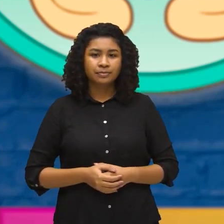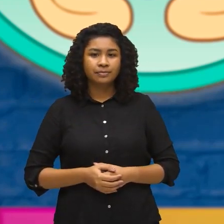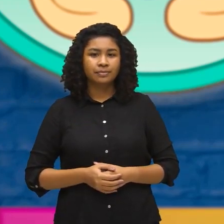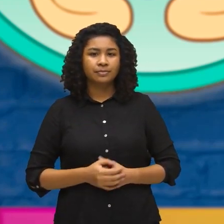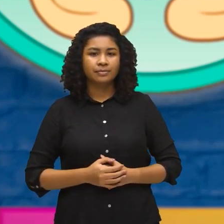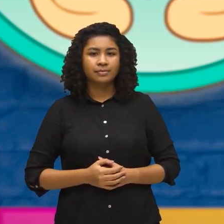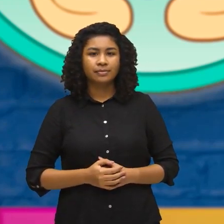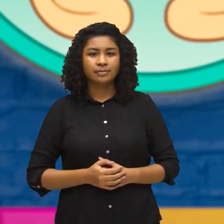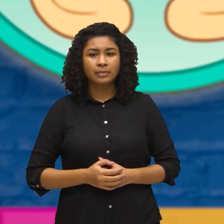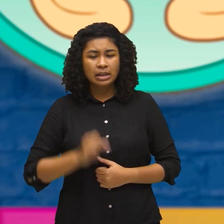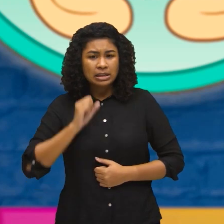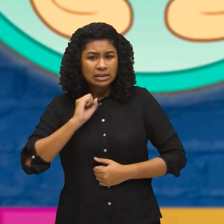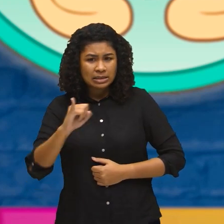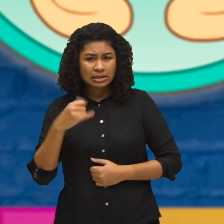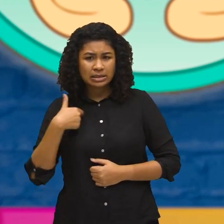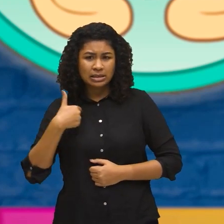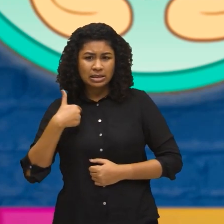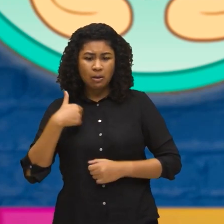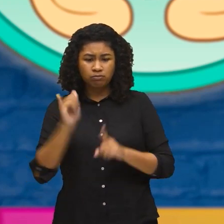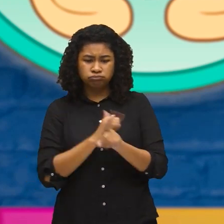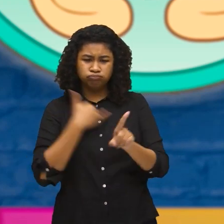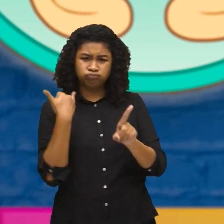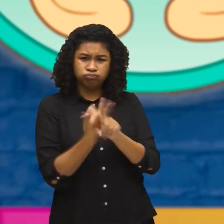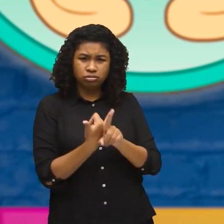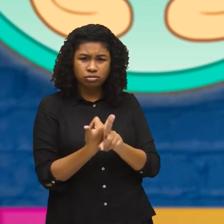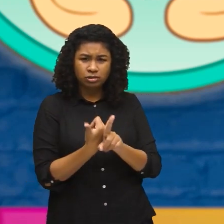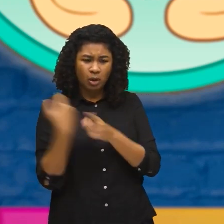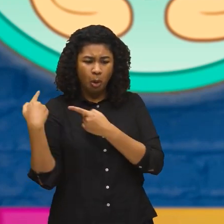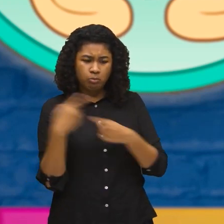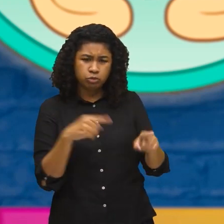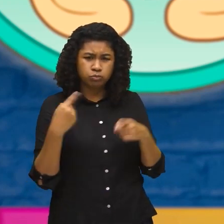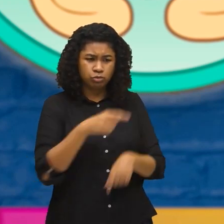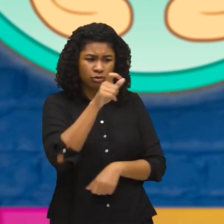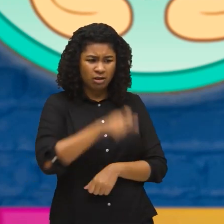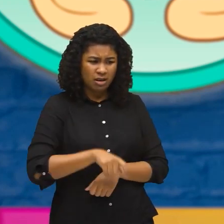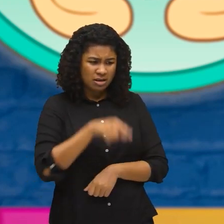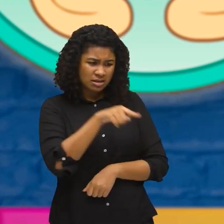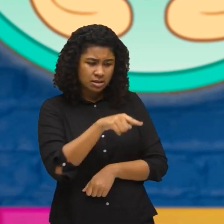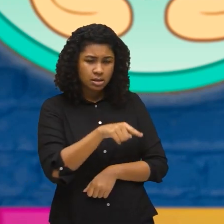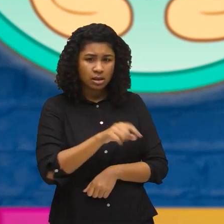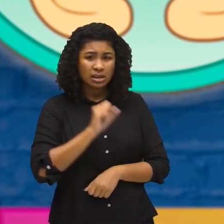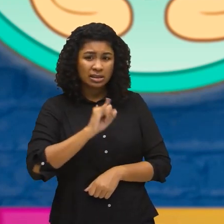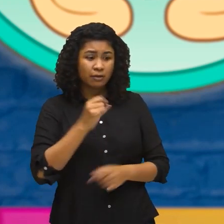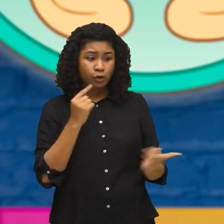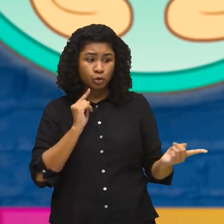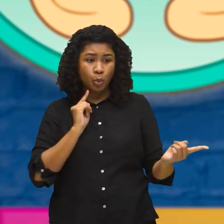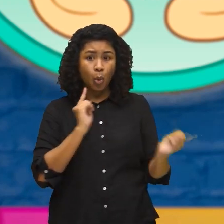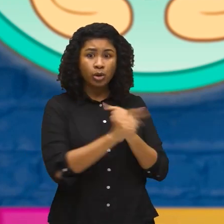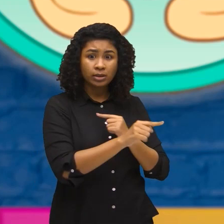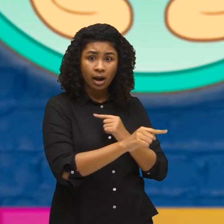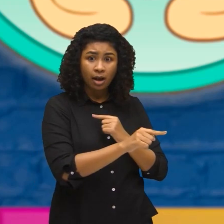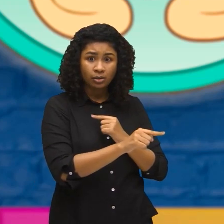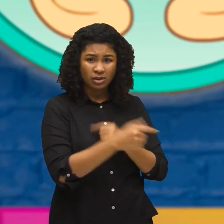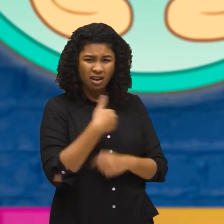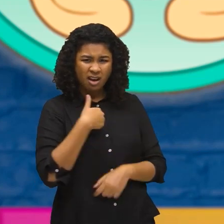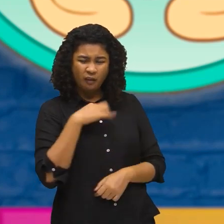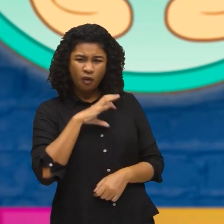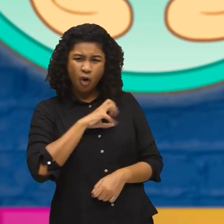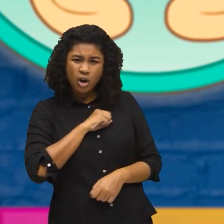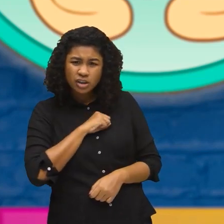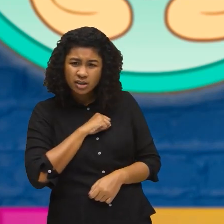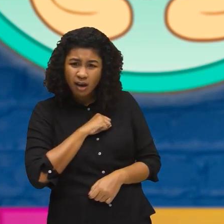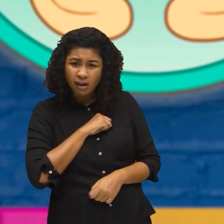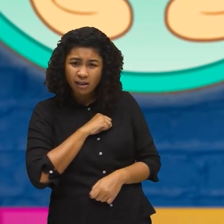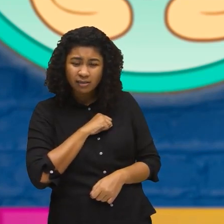iria gostar? Um tratamento de gentileza gera violência? Então, a gente